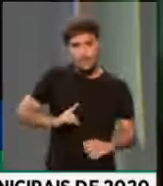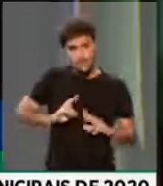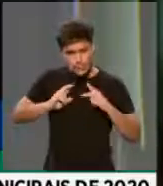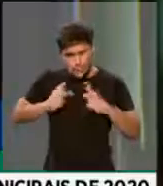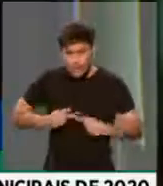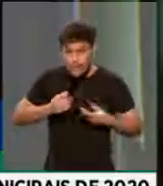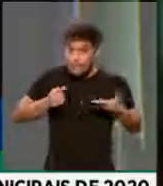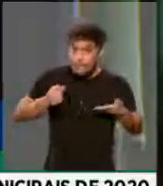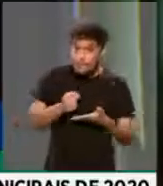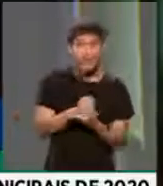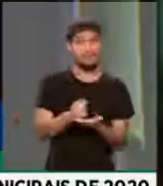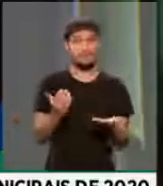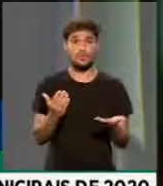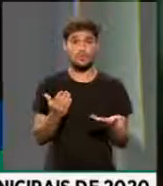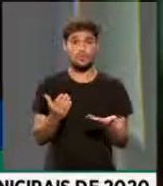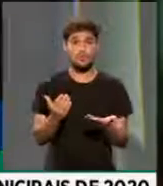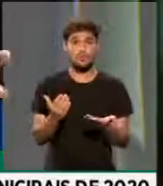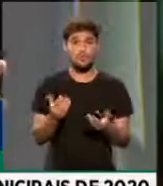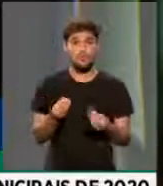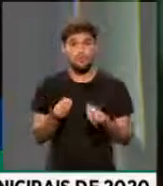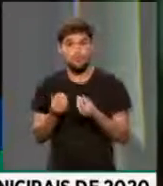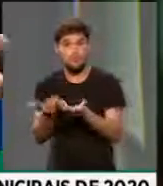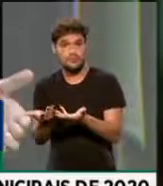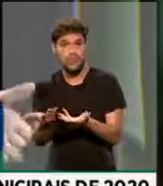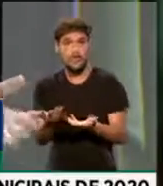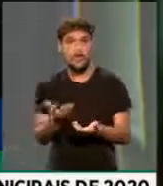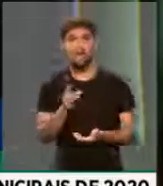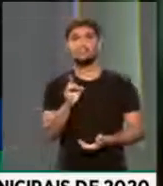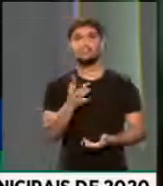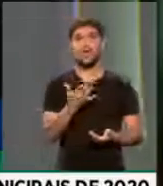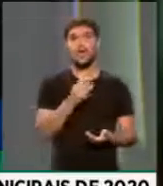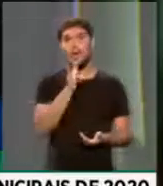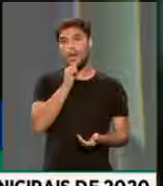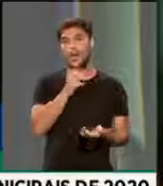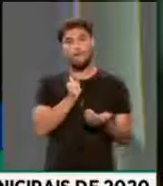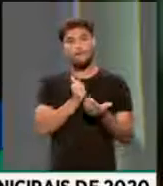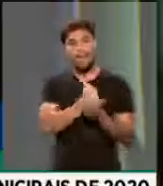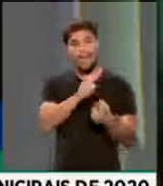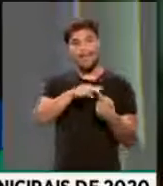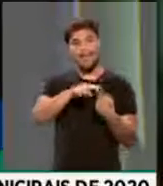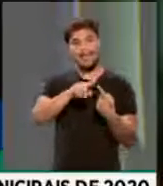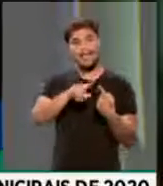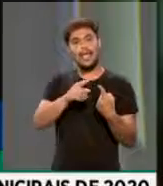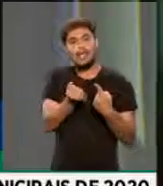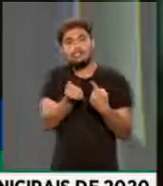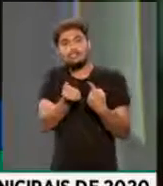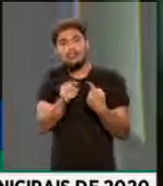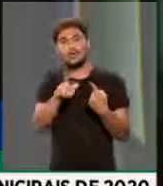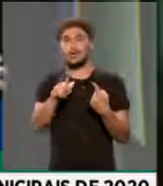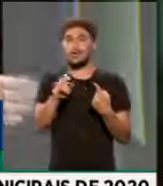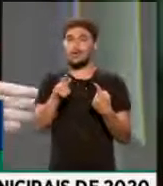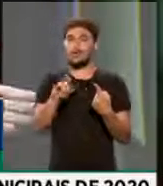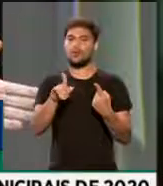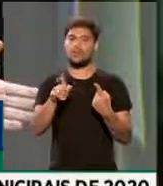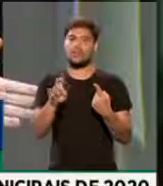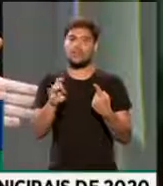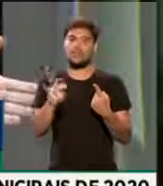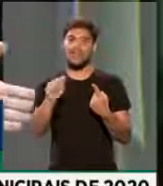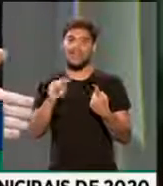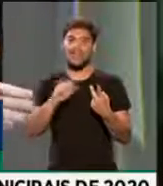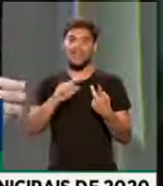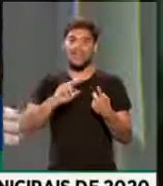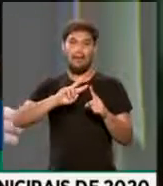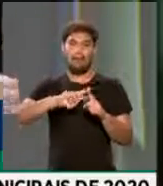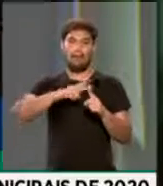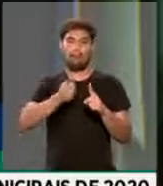garantidos, não é? Porque não basta dar uma gorjeta a mais para cada um deles, porque isso não resolve o problema,